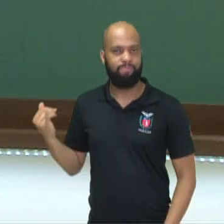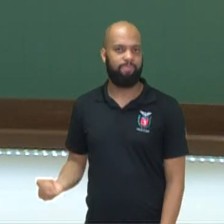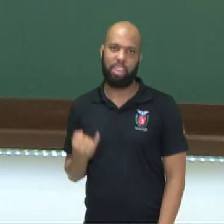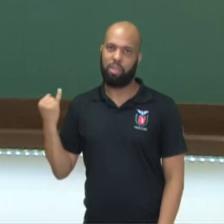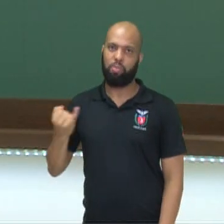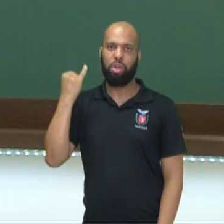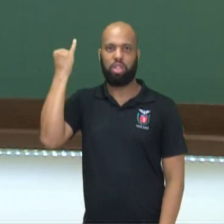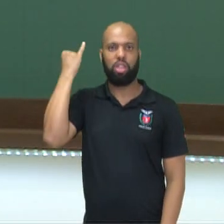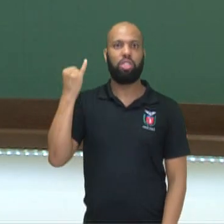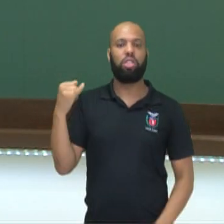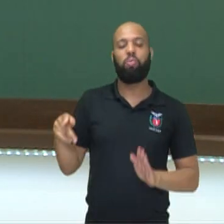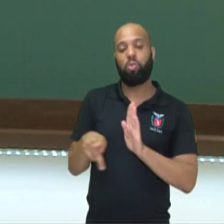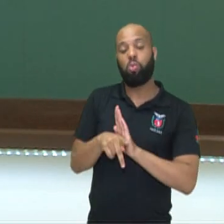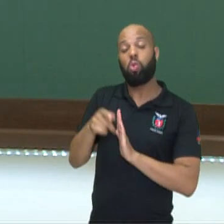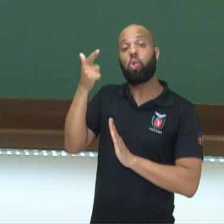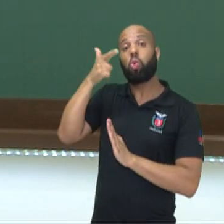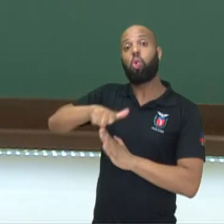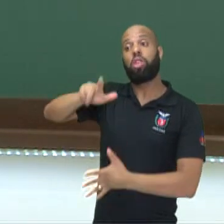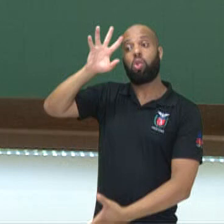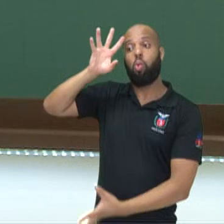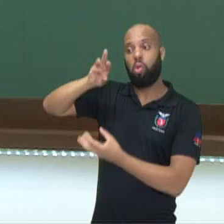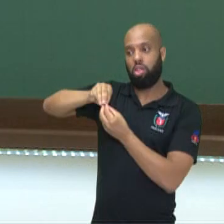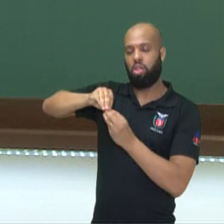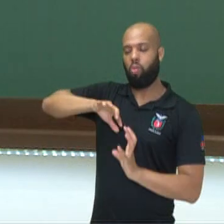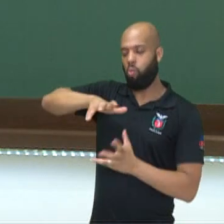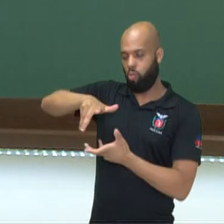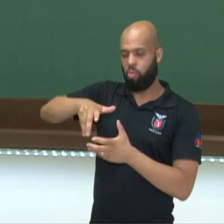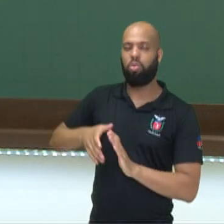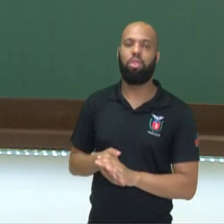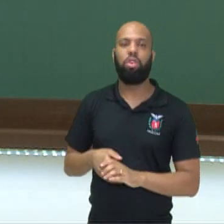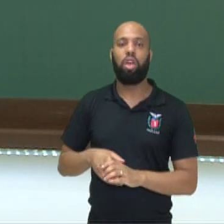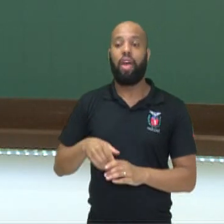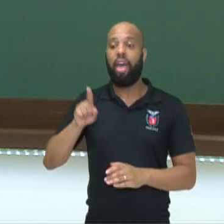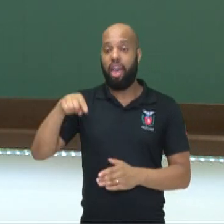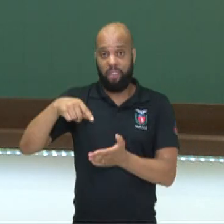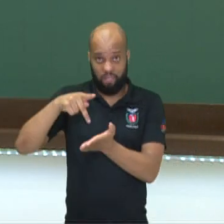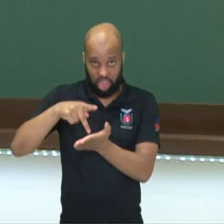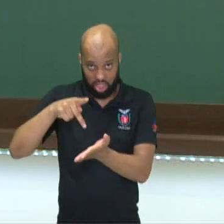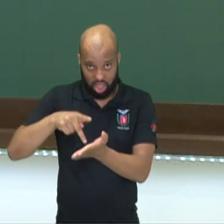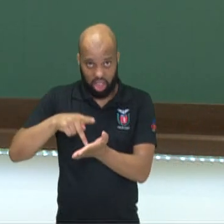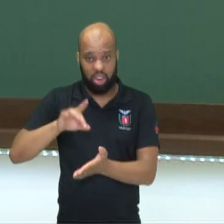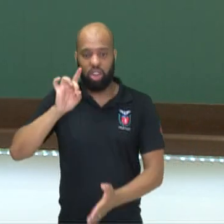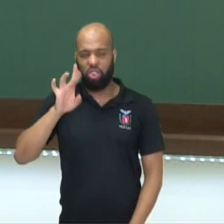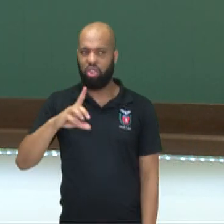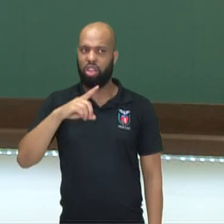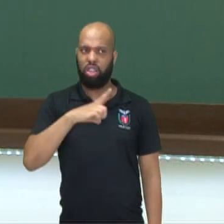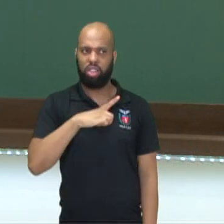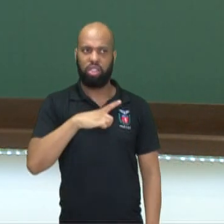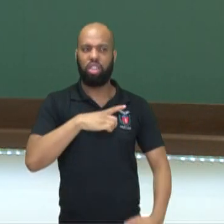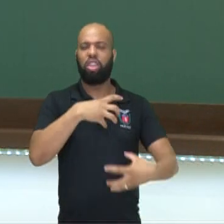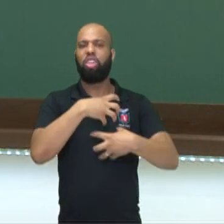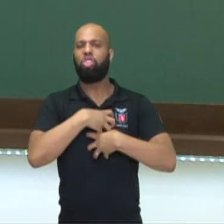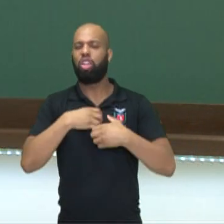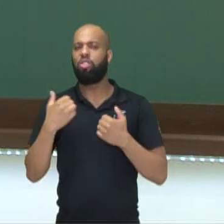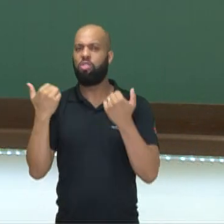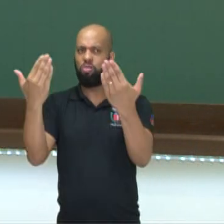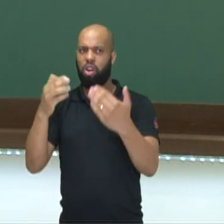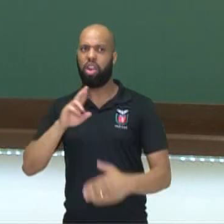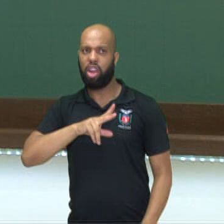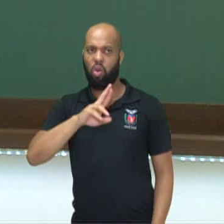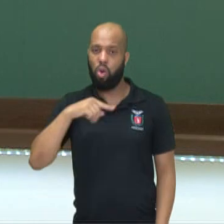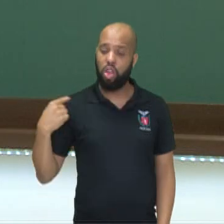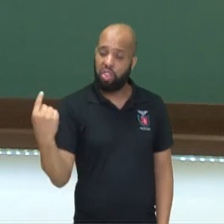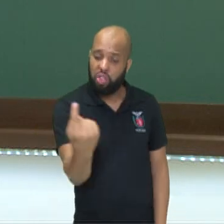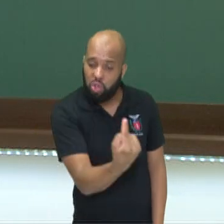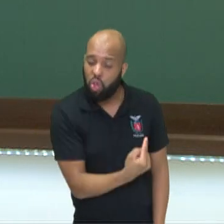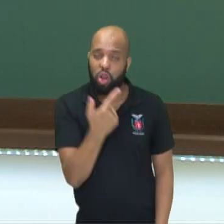para entender o mundo, para compreender o mundo, tá? As verdades não são só estabelecidas de fora, somos nós que